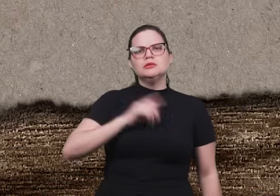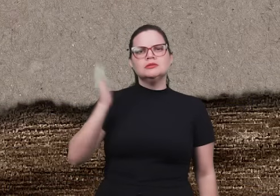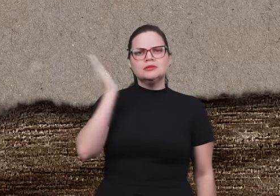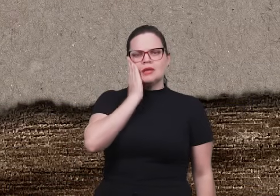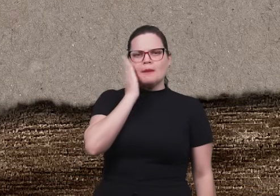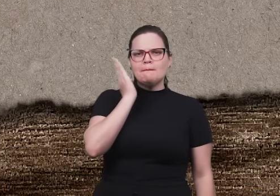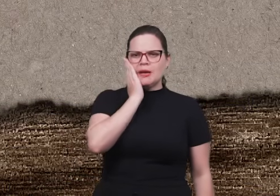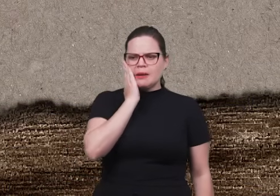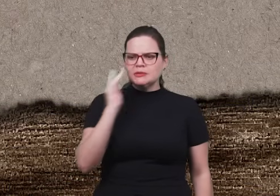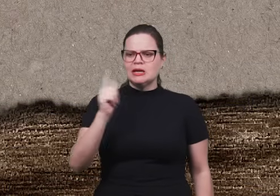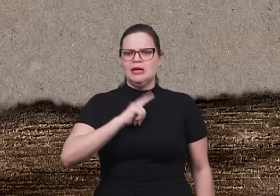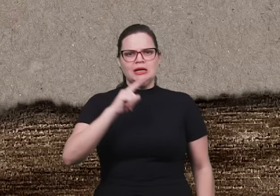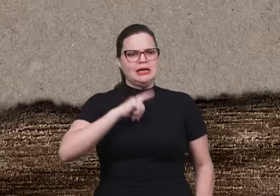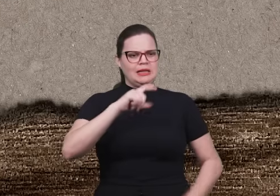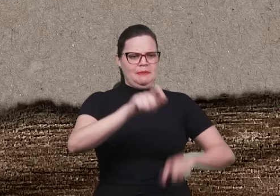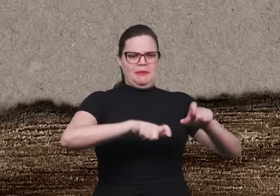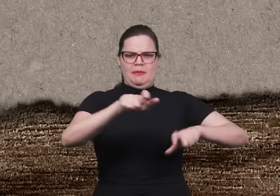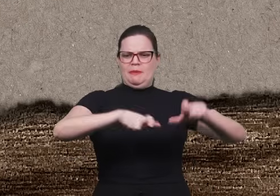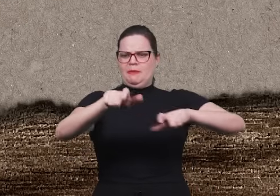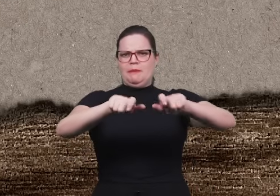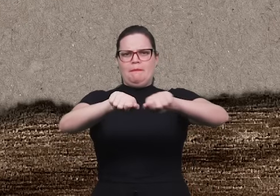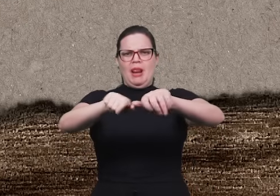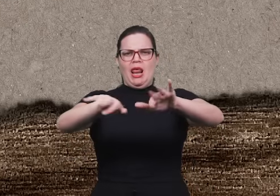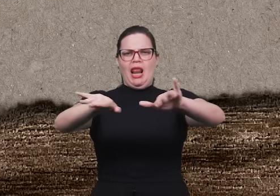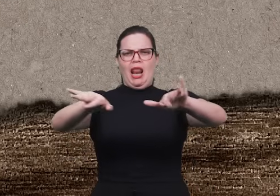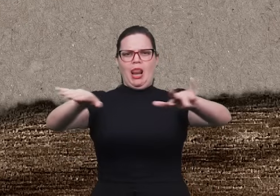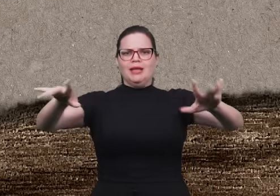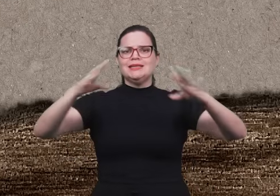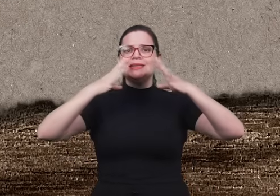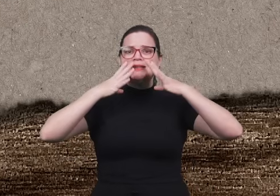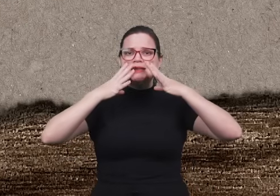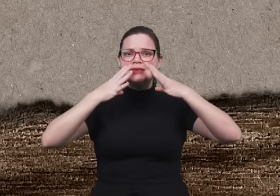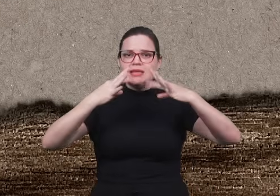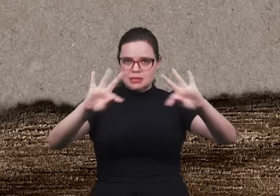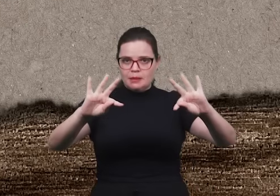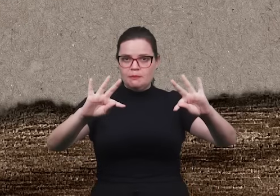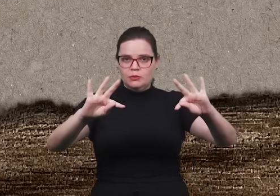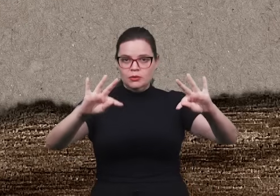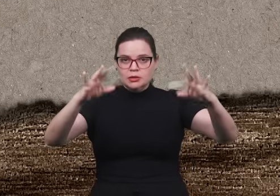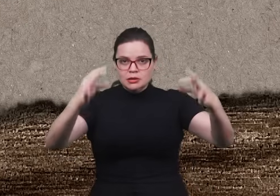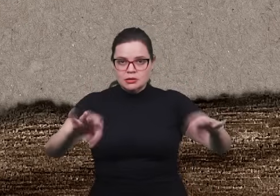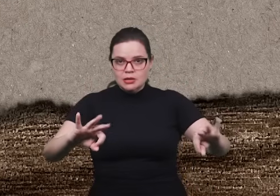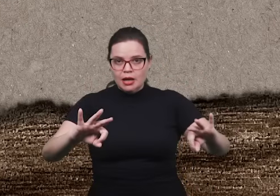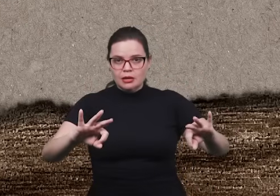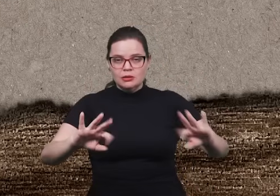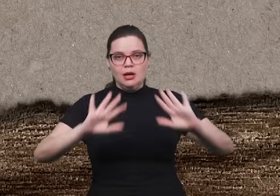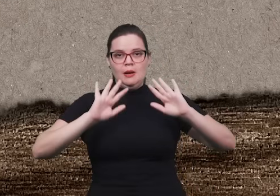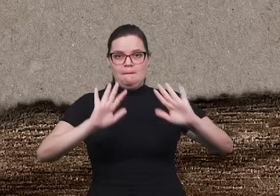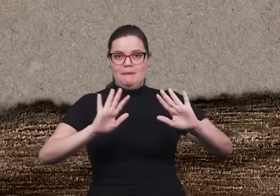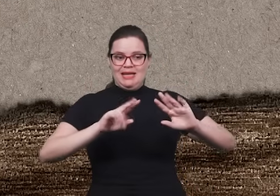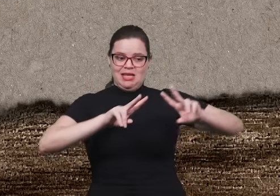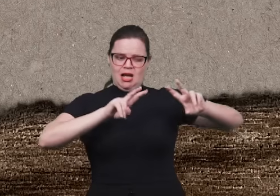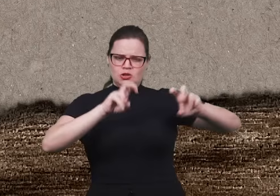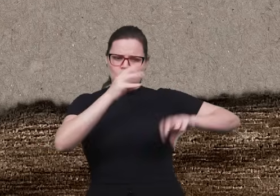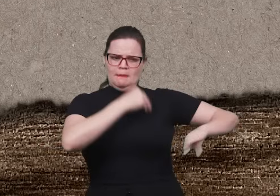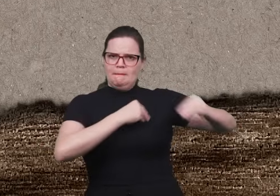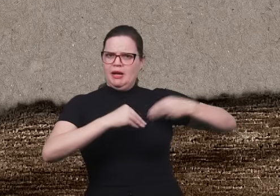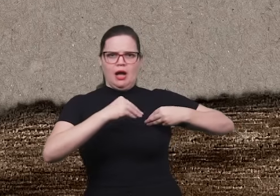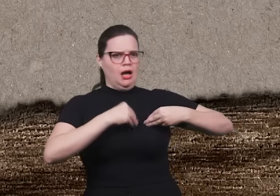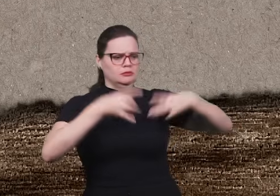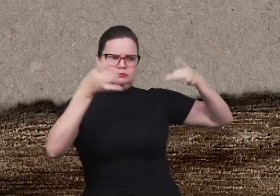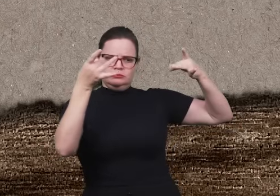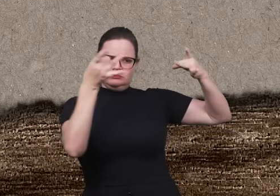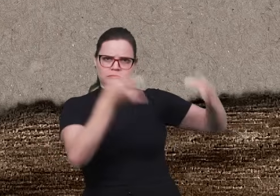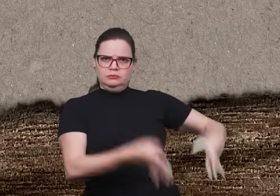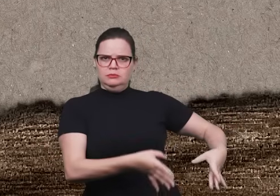estamos rodeados de uma tão grande nuvem de testemunhas, agora deixemos todo o embaraço e o